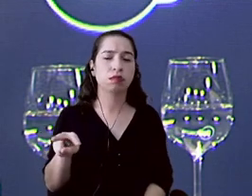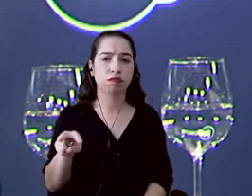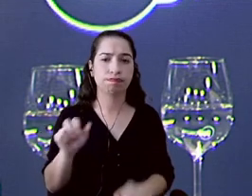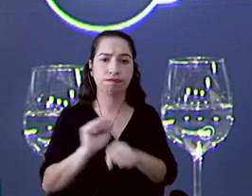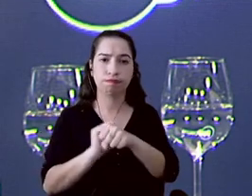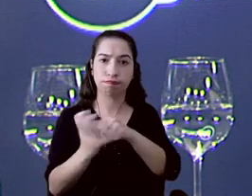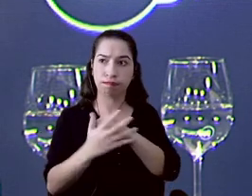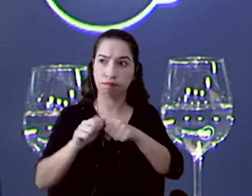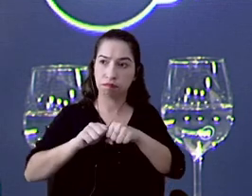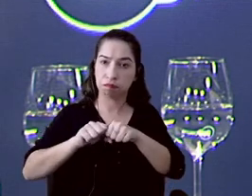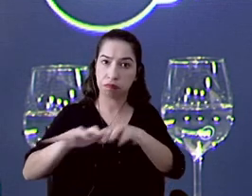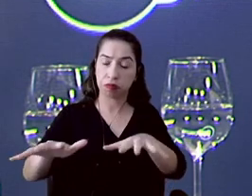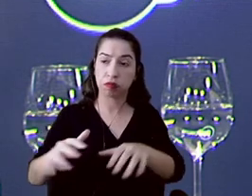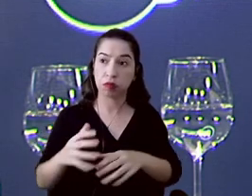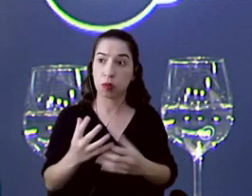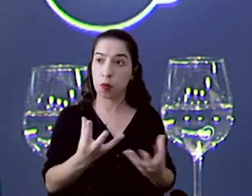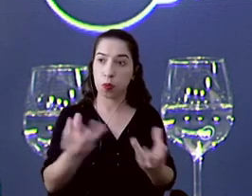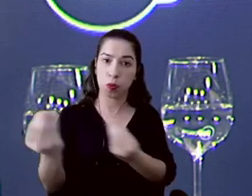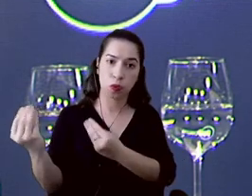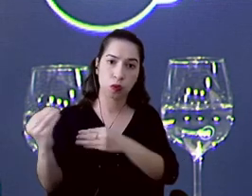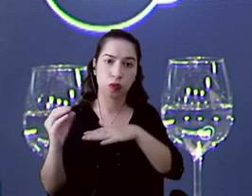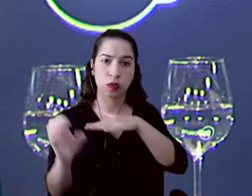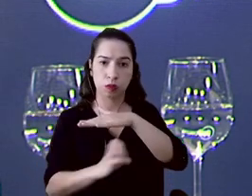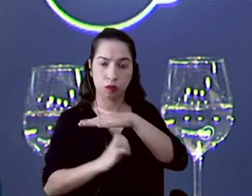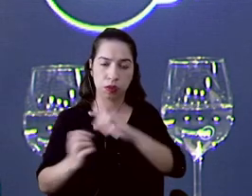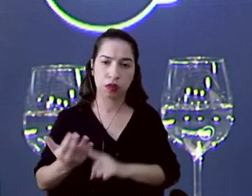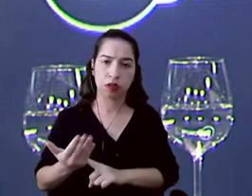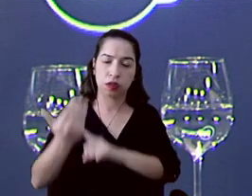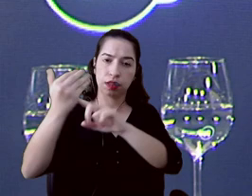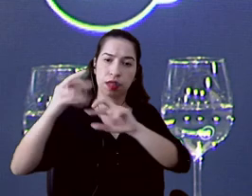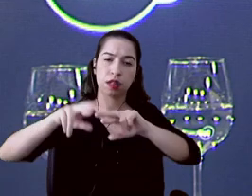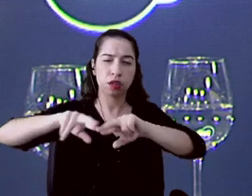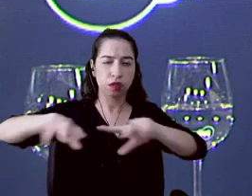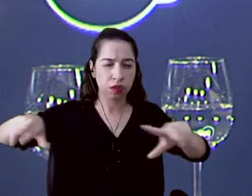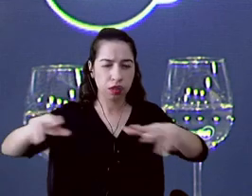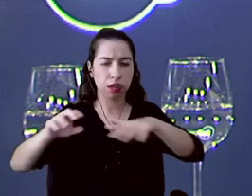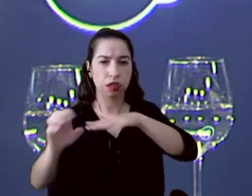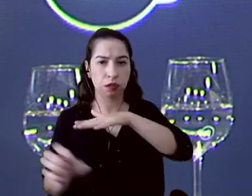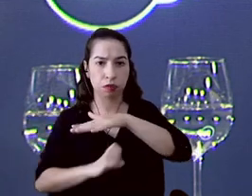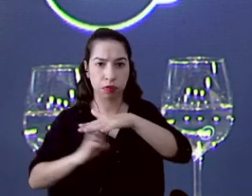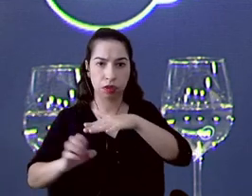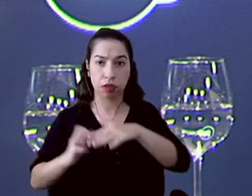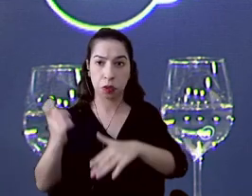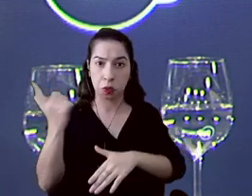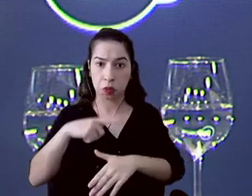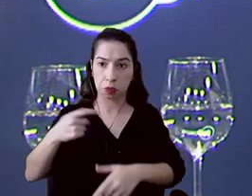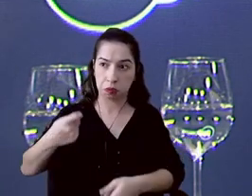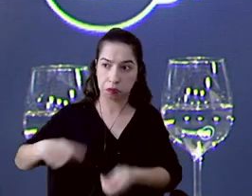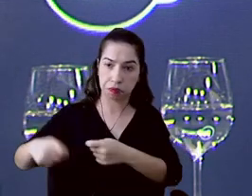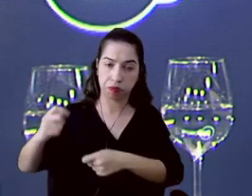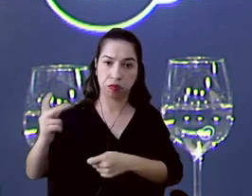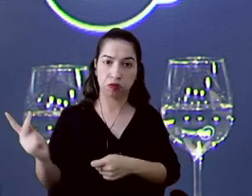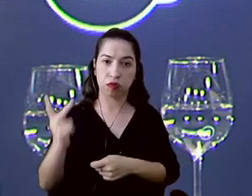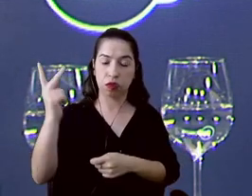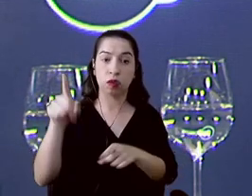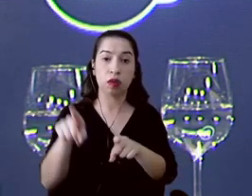bom né de empresas de tecnologia né várias empresas né aumentaram esse valor de mercado contrataram